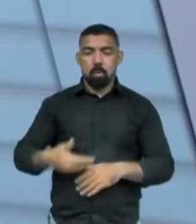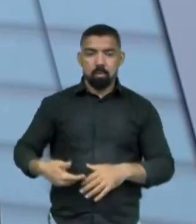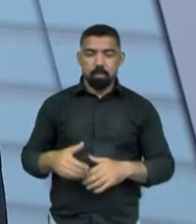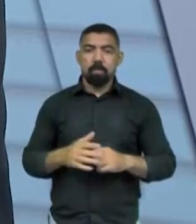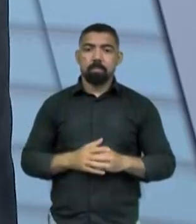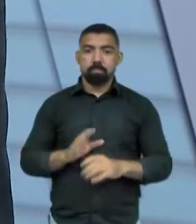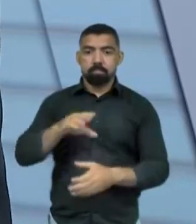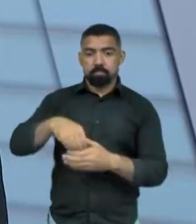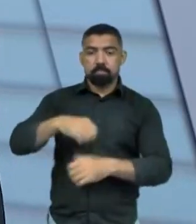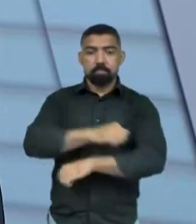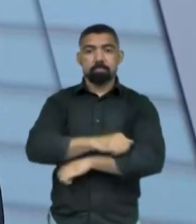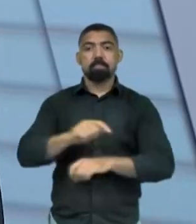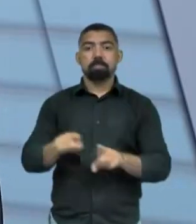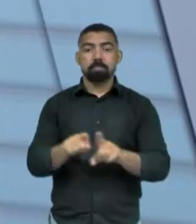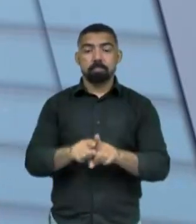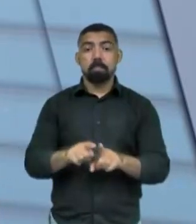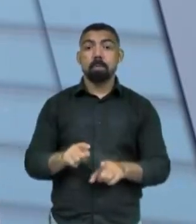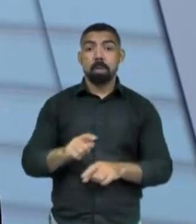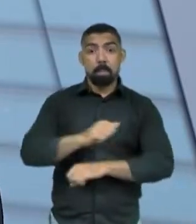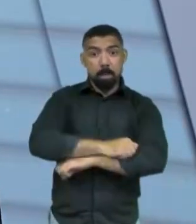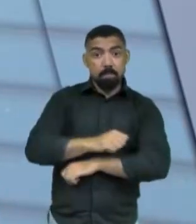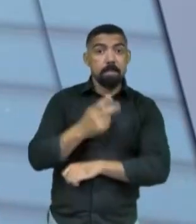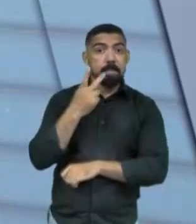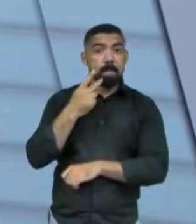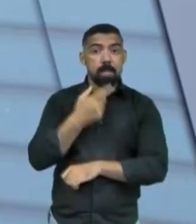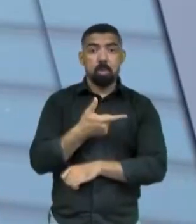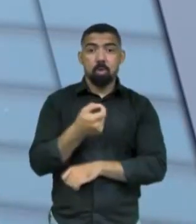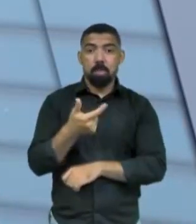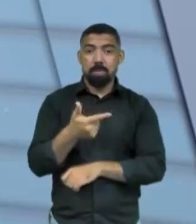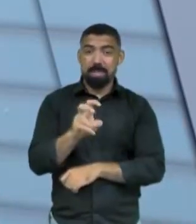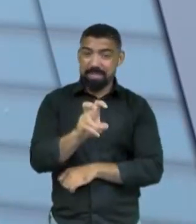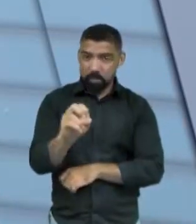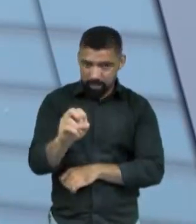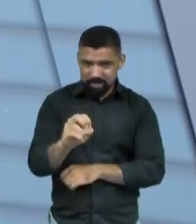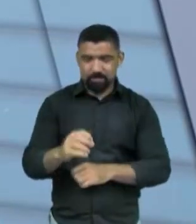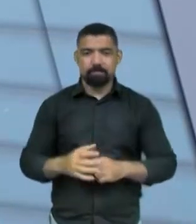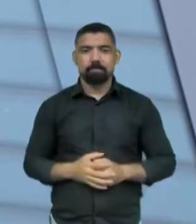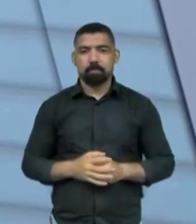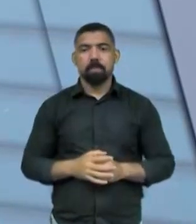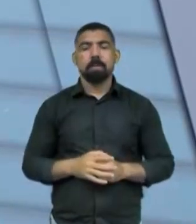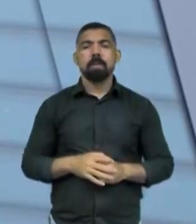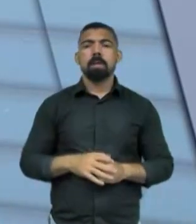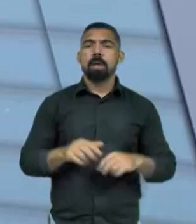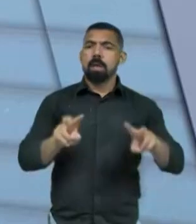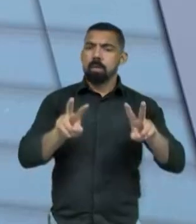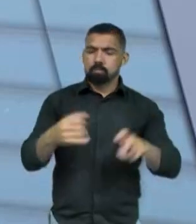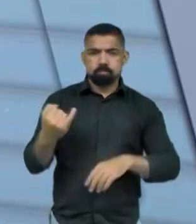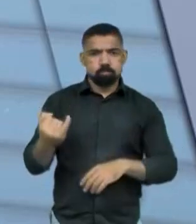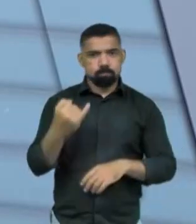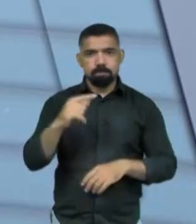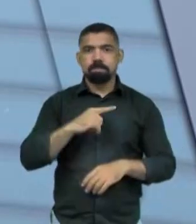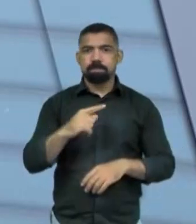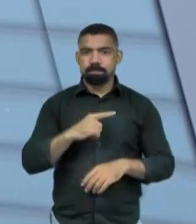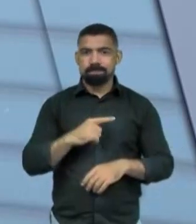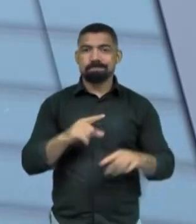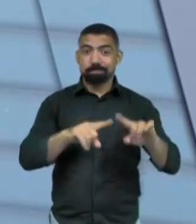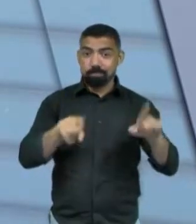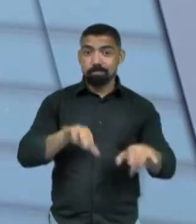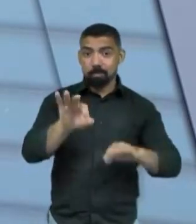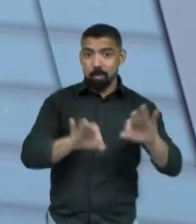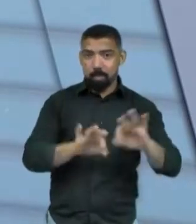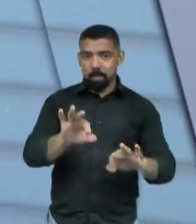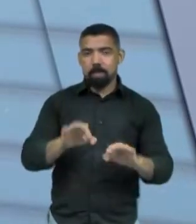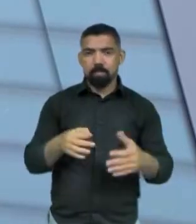da plataforma Ceará 2050. E a gente vai falar sobre isso hoje no programa, porque isso é muito importante, essa questão do planejamento de